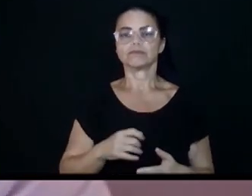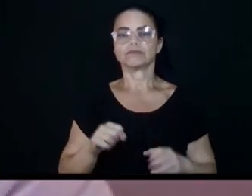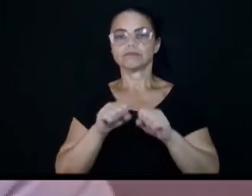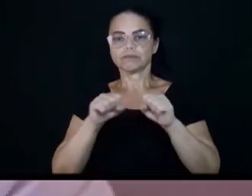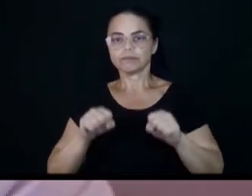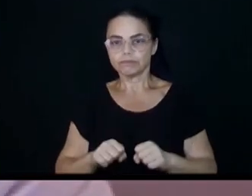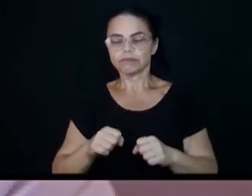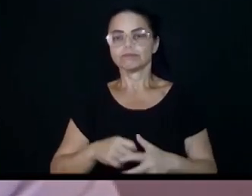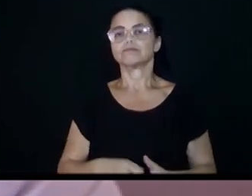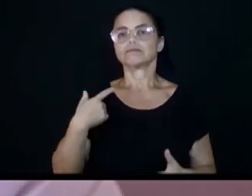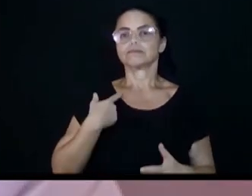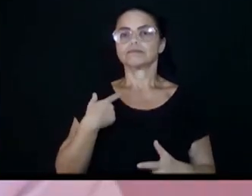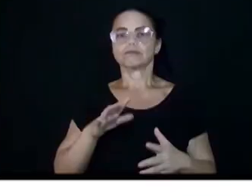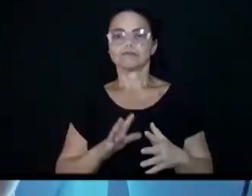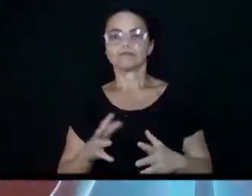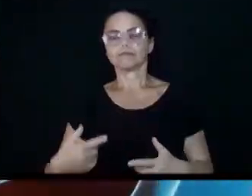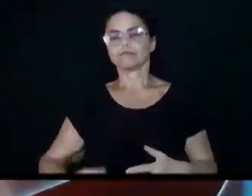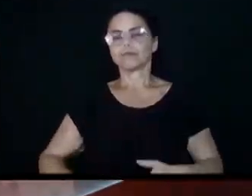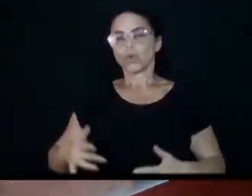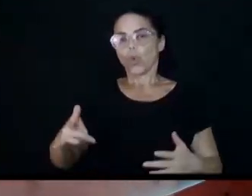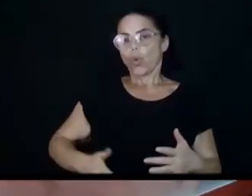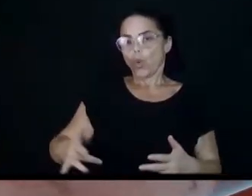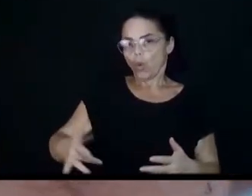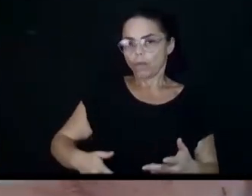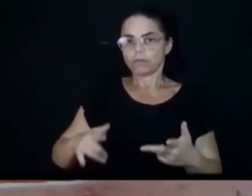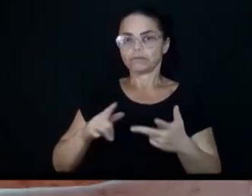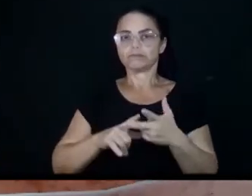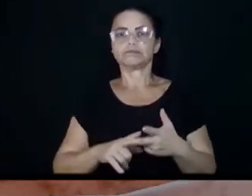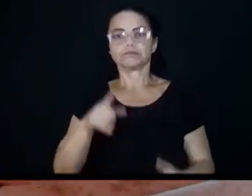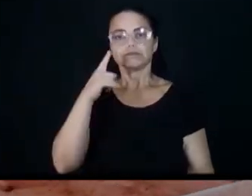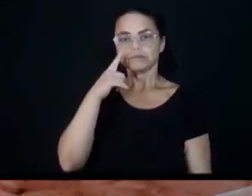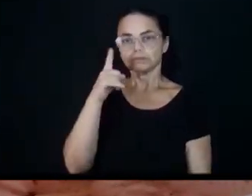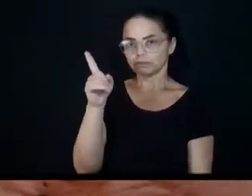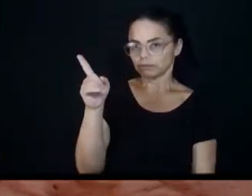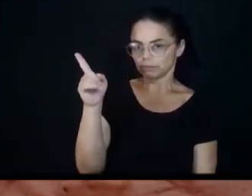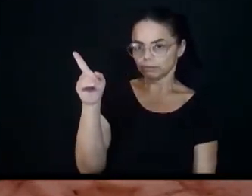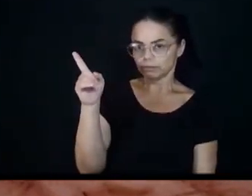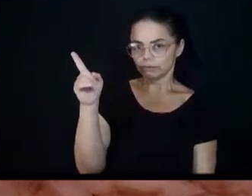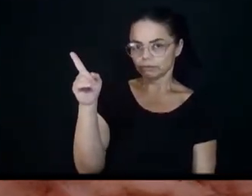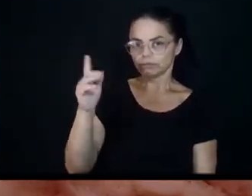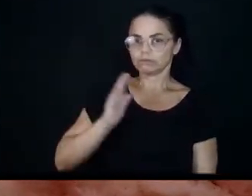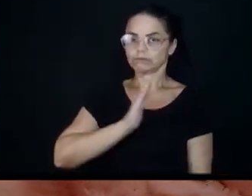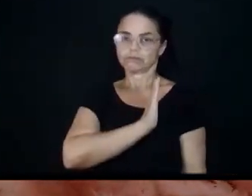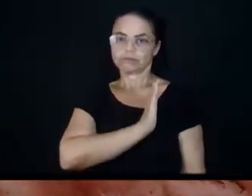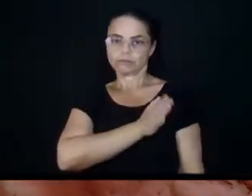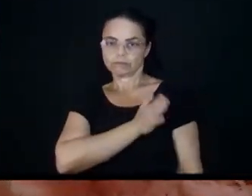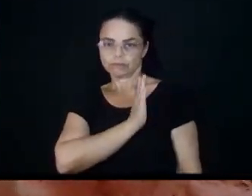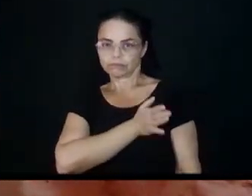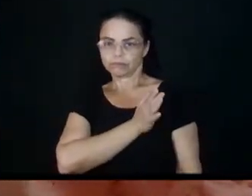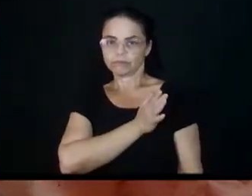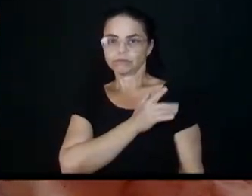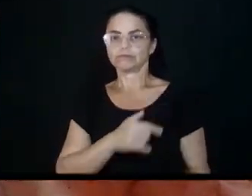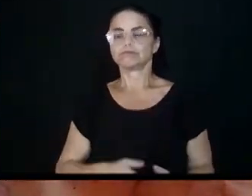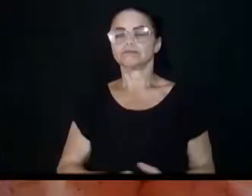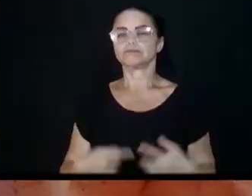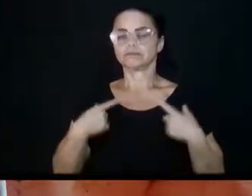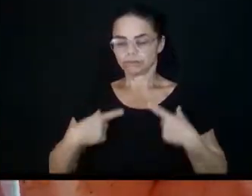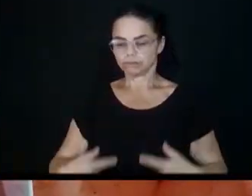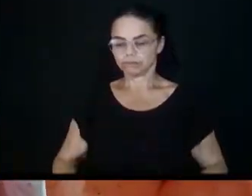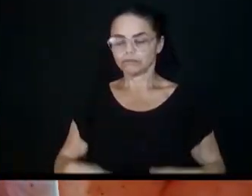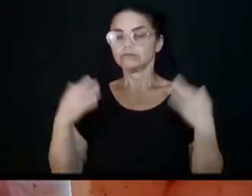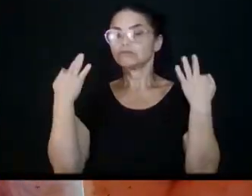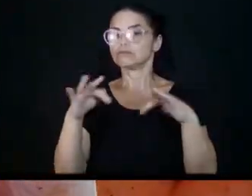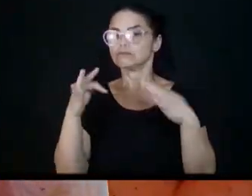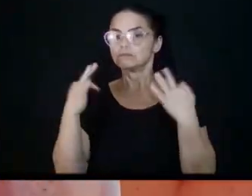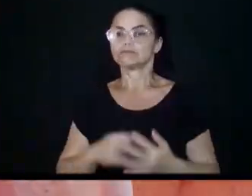atinge o rim, quando atinge, por exemplo, o coração ou mesmo os pulmões. Então, isso faz com que o